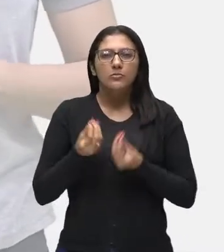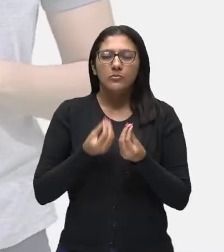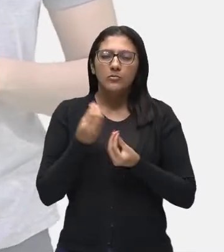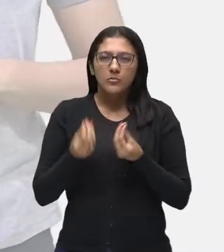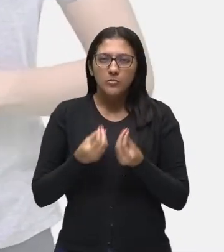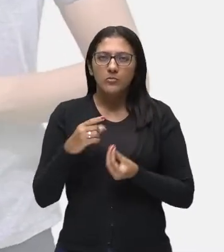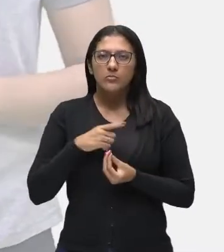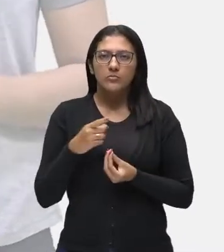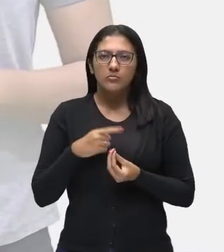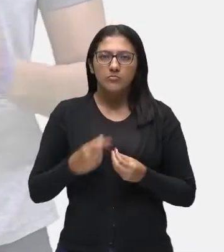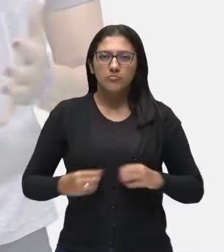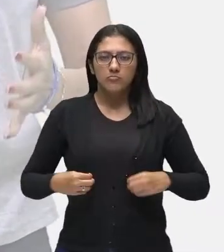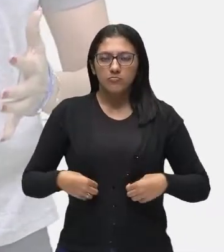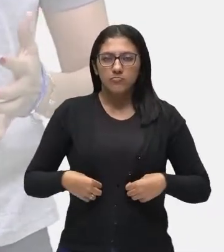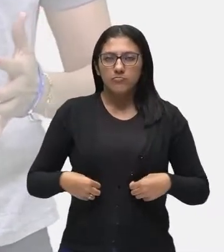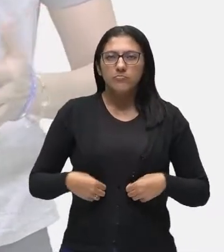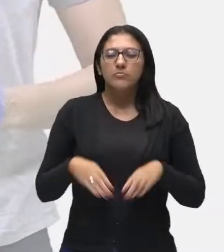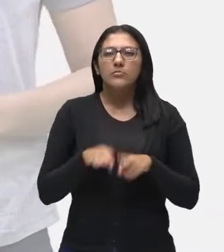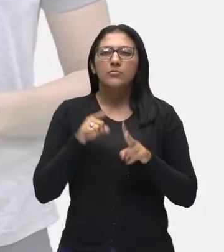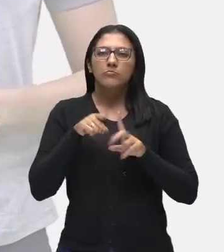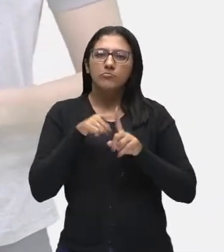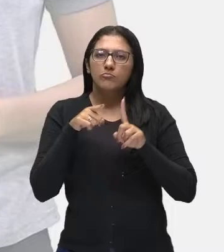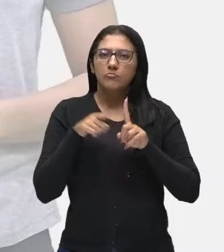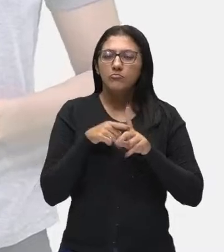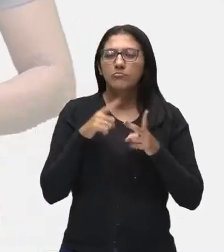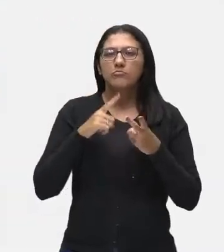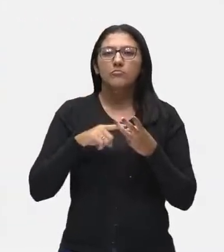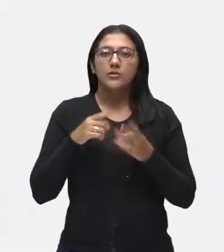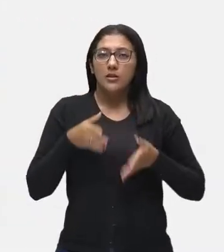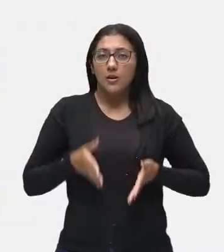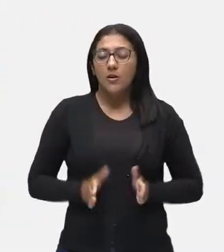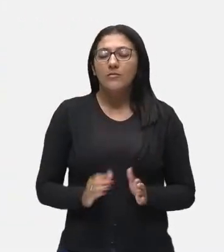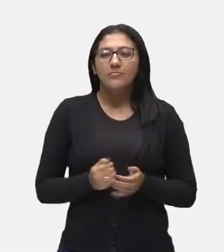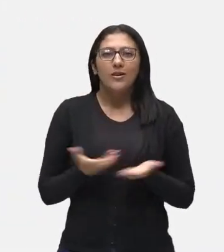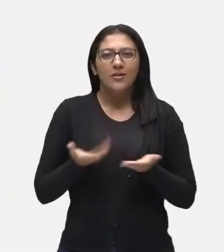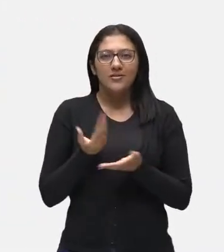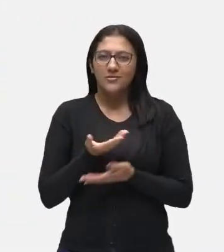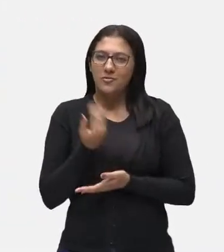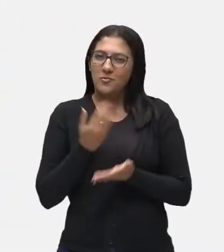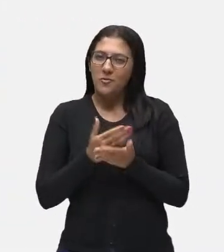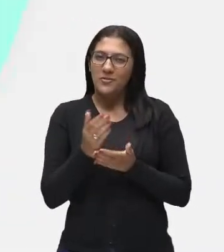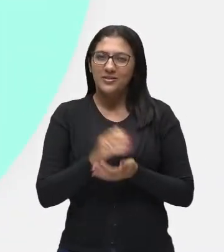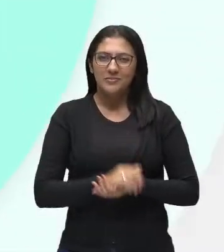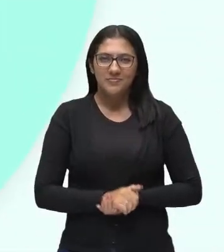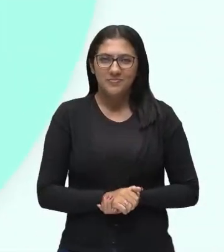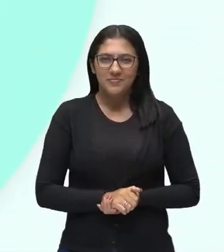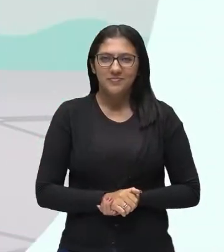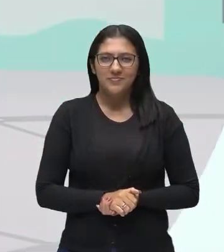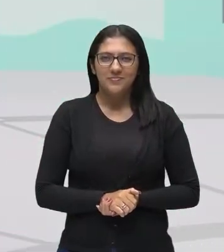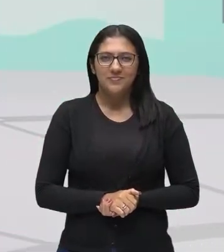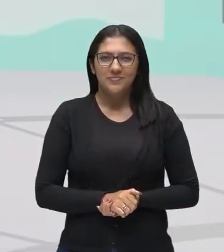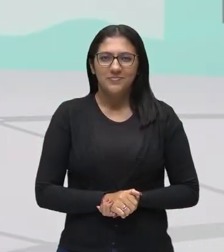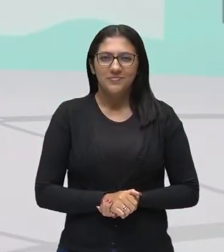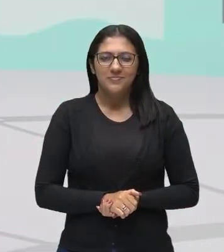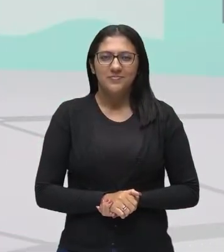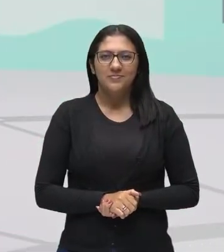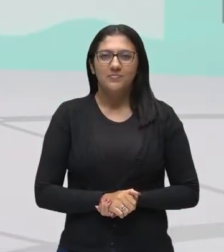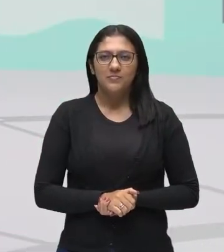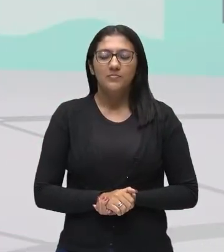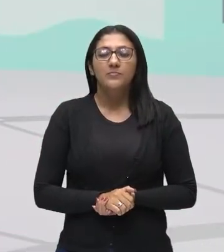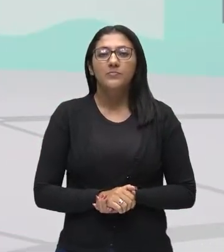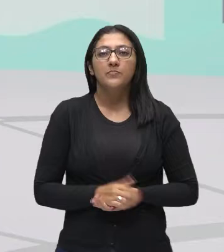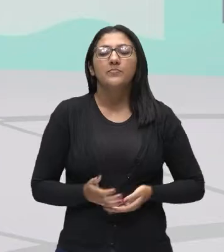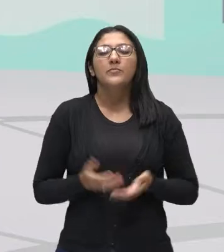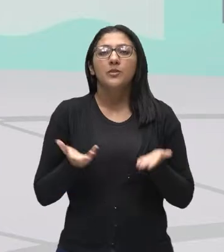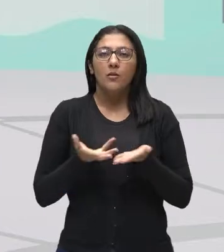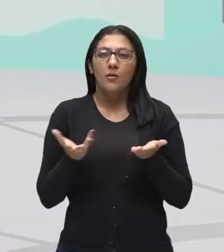reprodutivos, fecundação, gestação e parto. Vamos lá, vamos aprender aí sobre o nosso assunto. Bem, queridos,